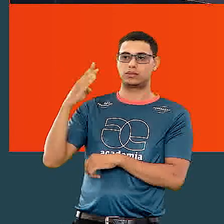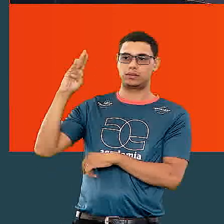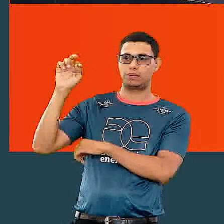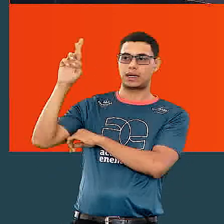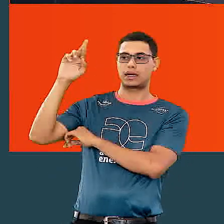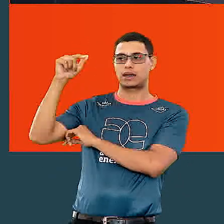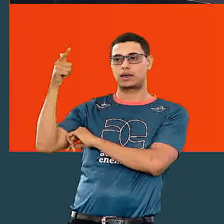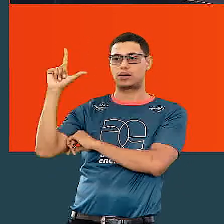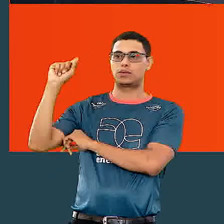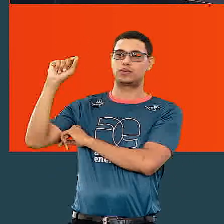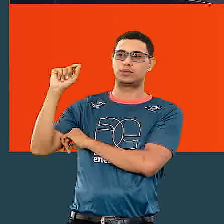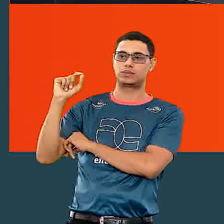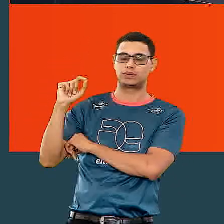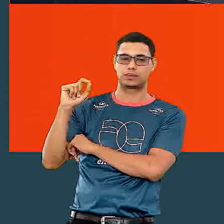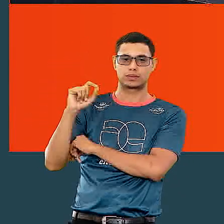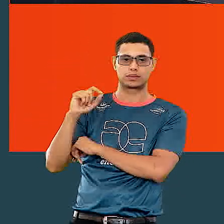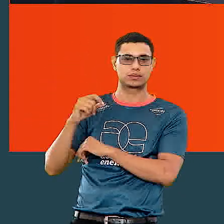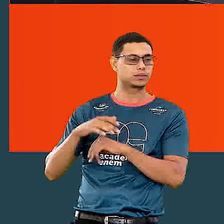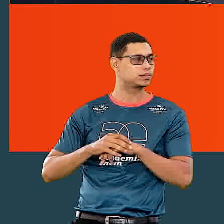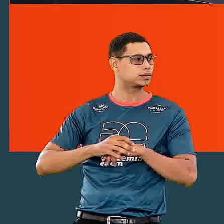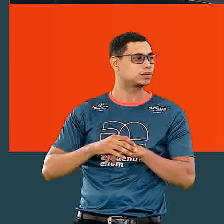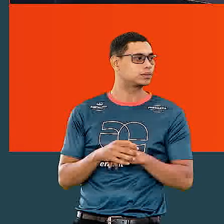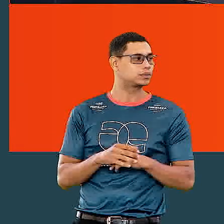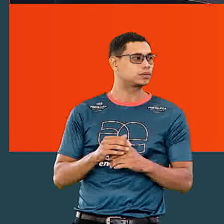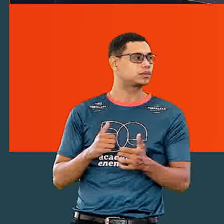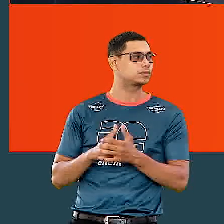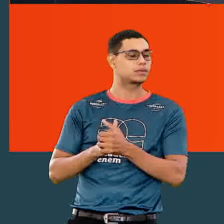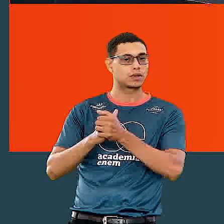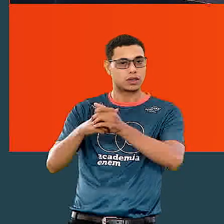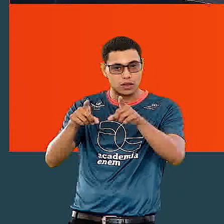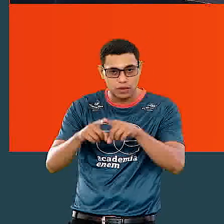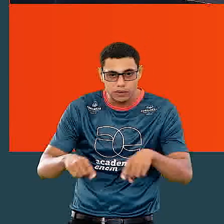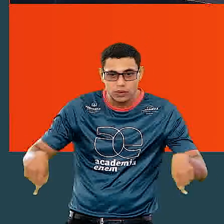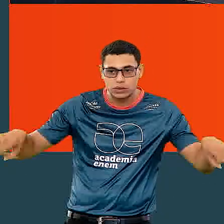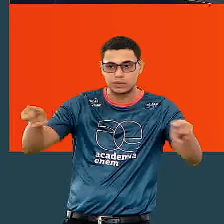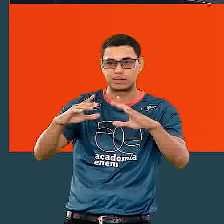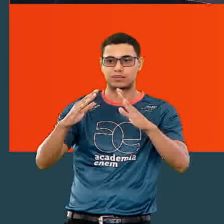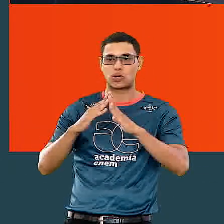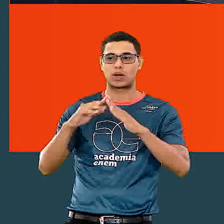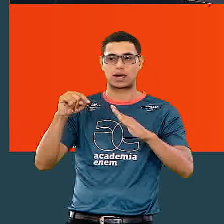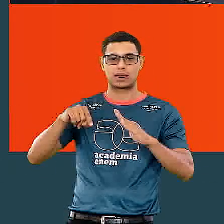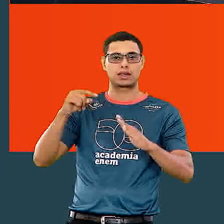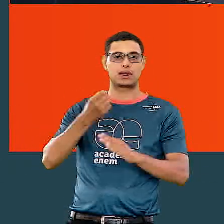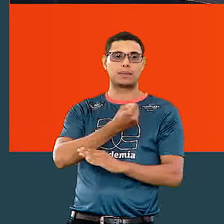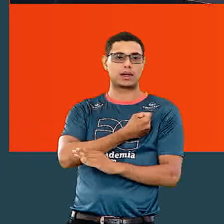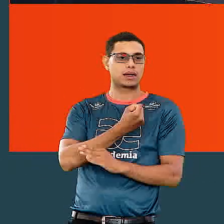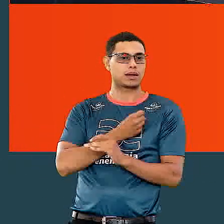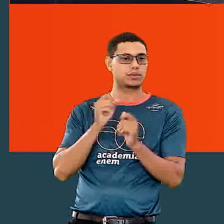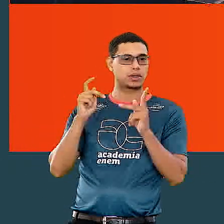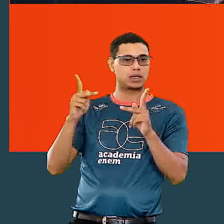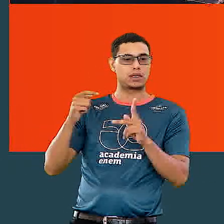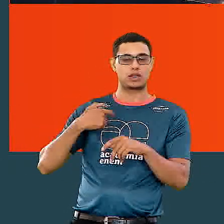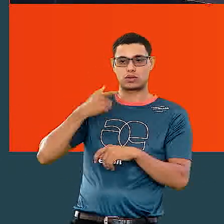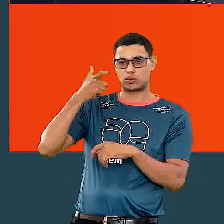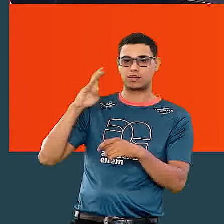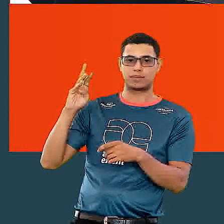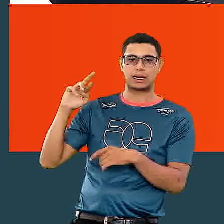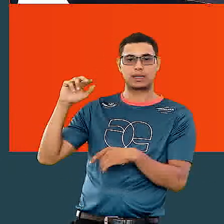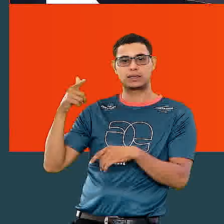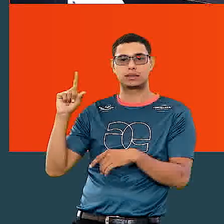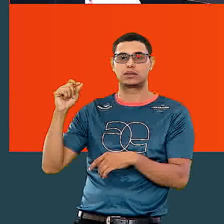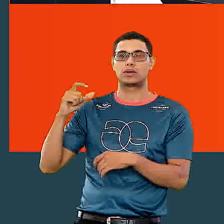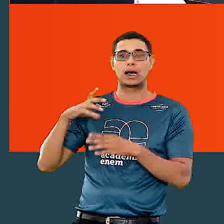Parangaba. Barãozinho da Parangaba. E vocês todos moram aqui na Parangaba comigo, beleza? As terras são de